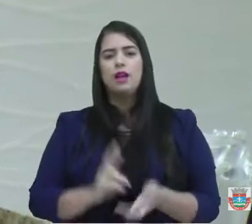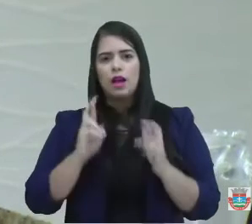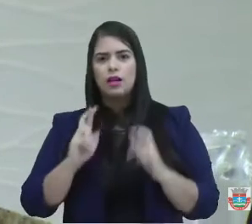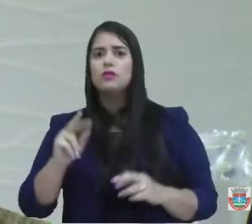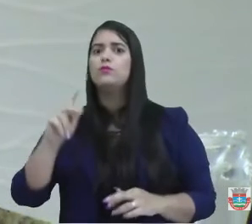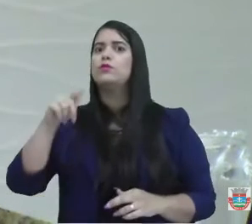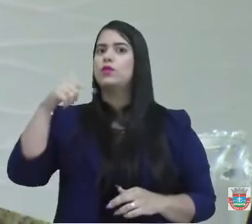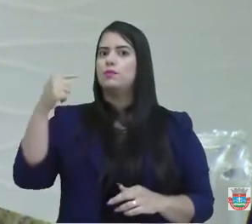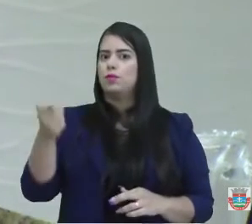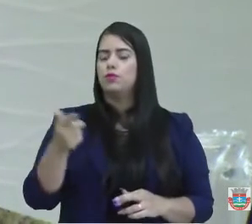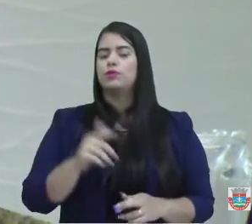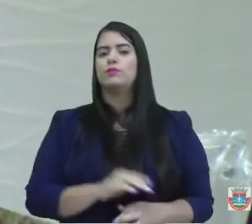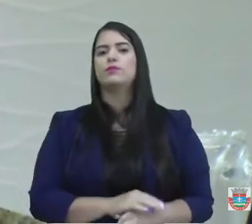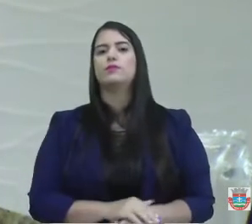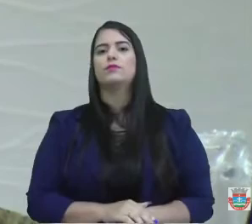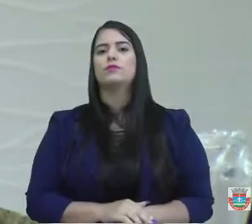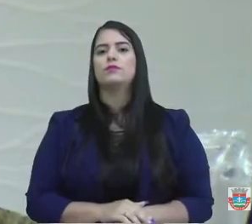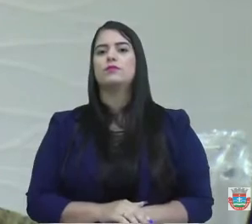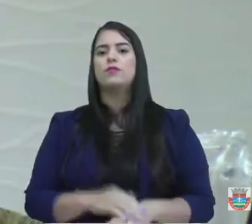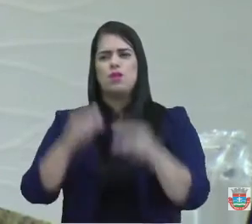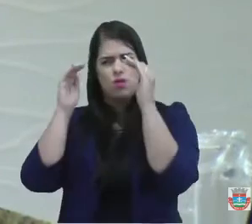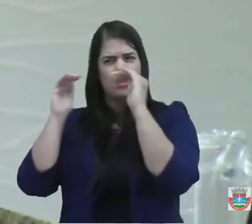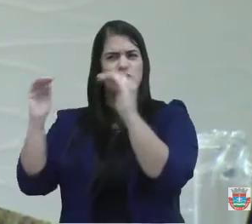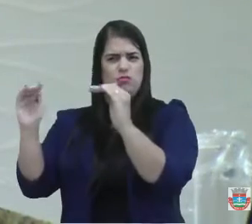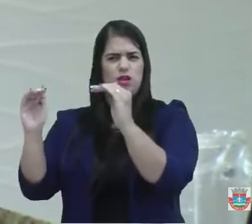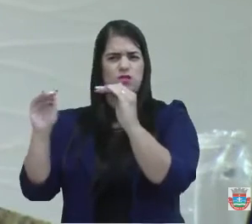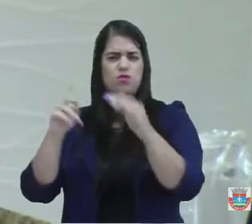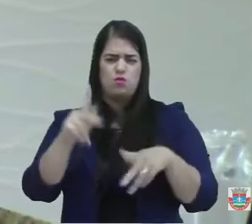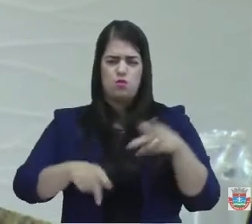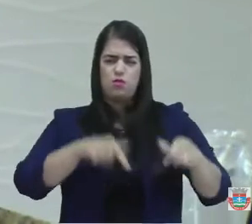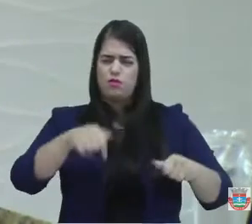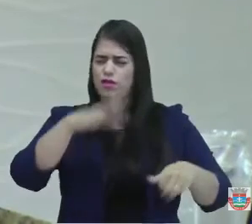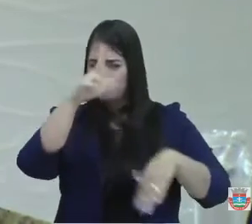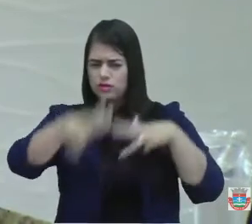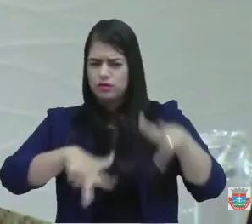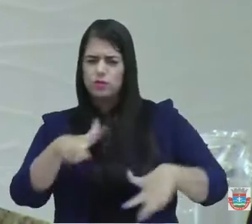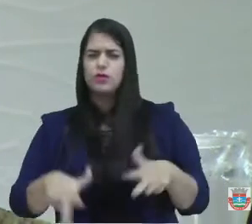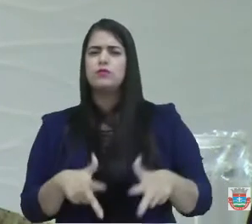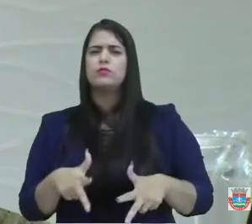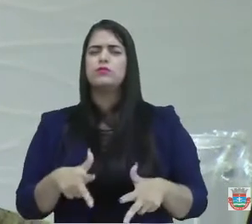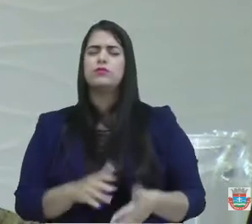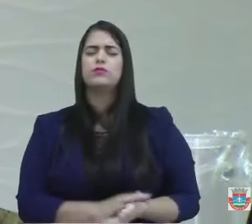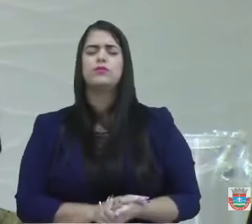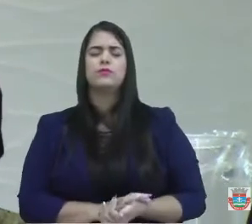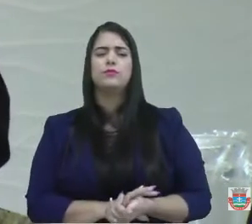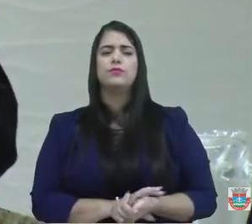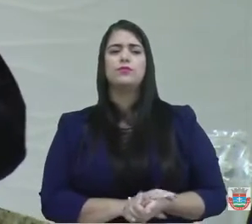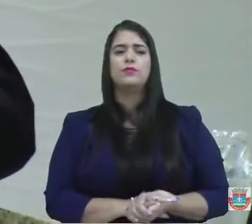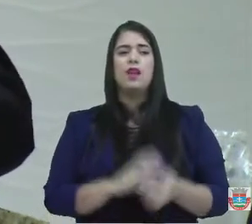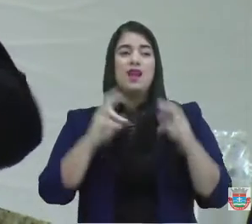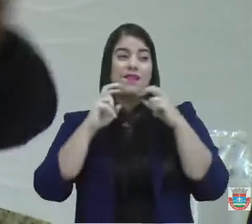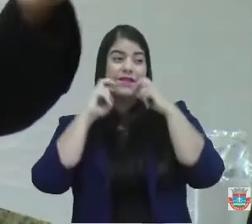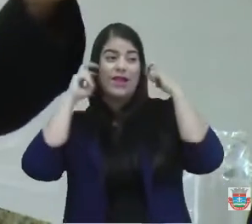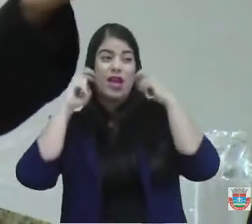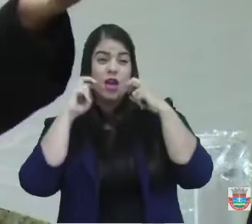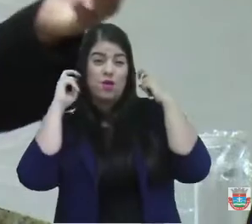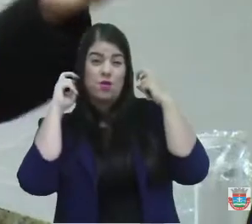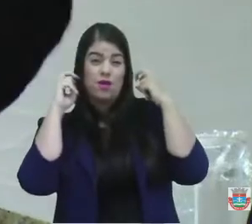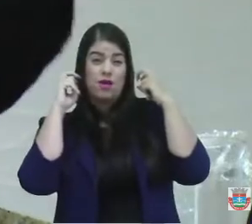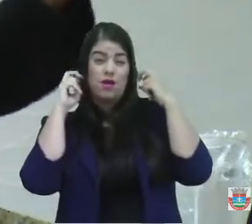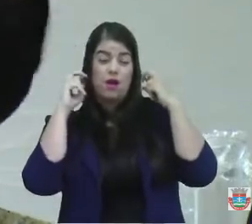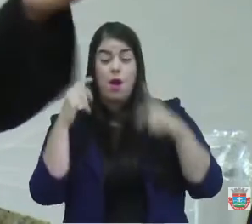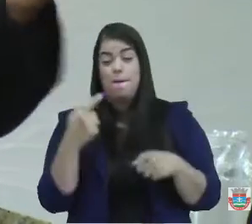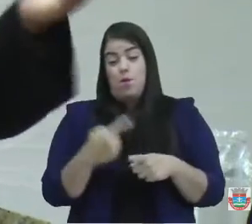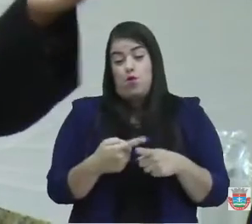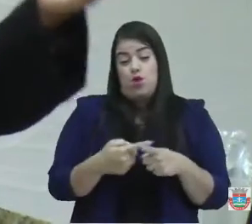respeito todo cidadão, sobre TES. E admiro todo mundo. Aí o cabeça não tem vergonha não, que Rinaldo não respeita ninguém. Eu